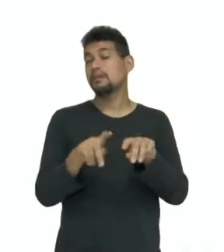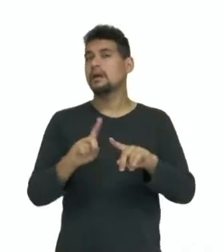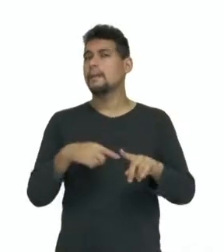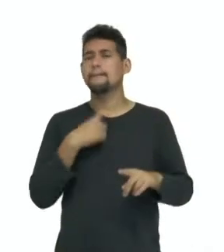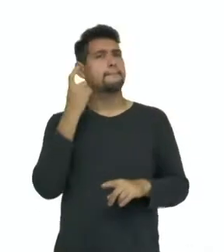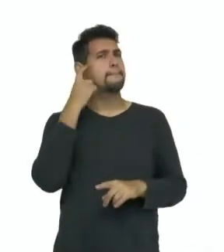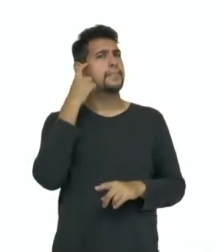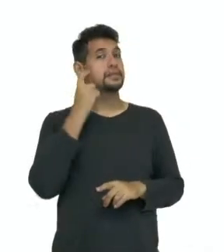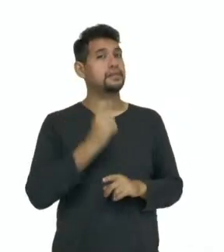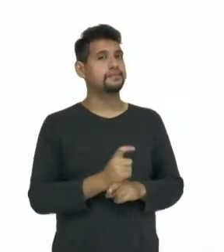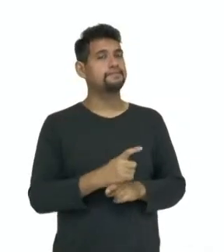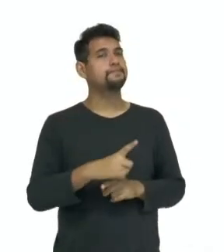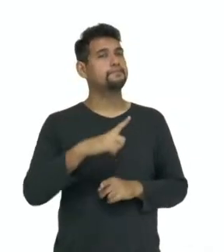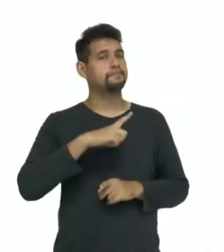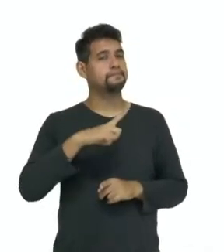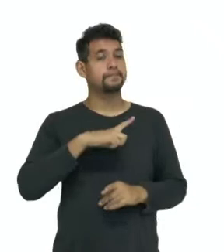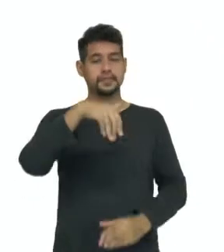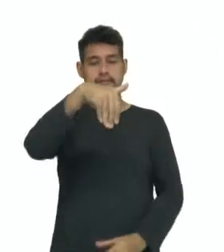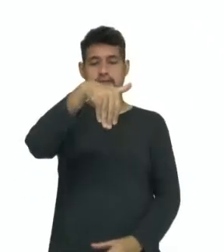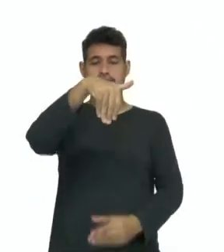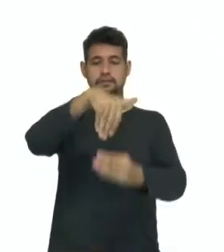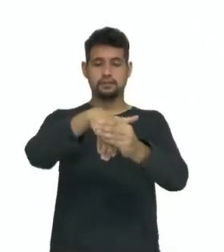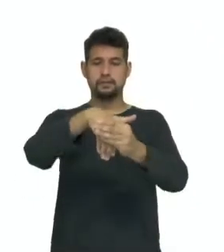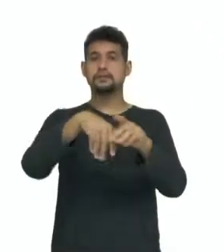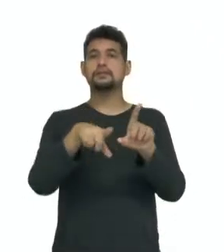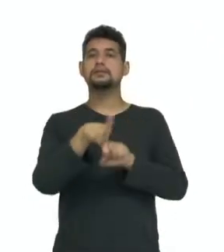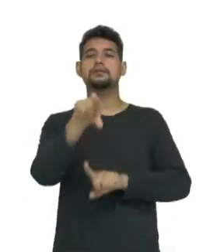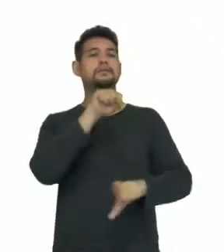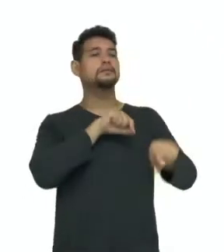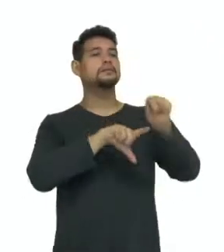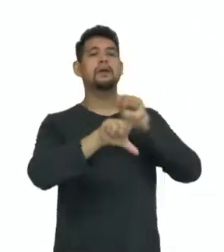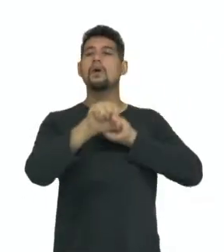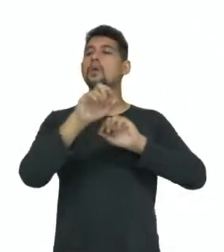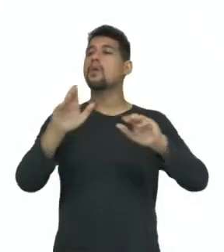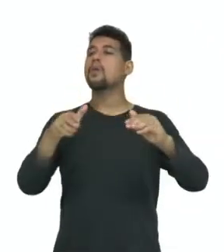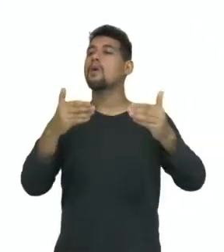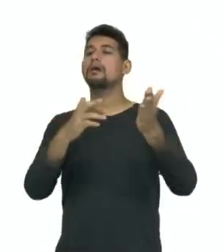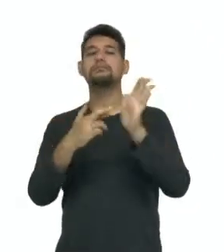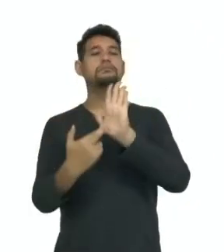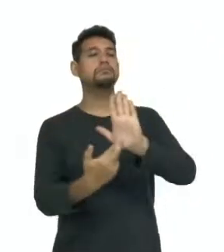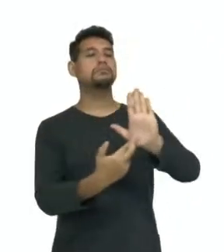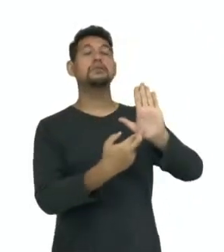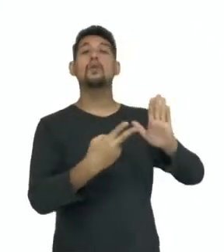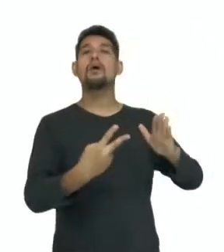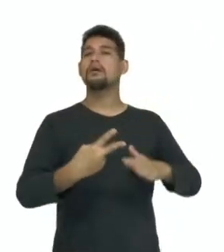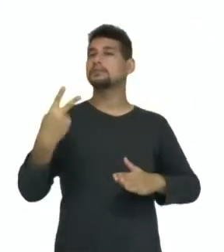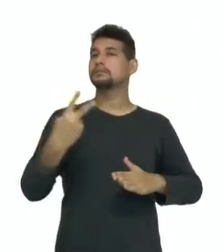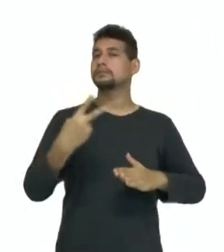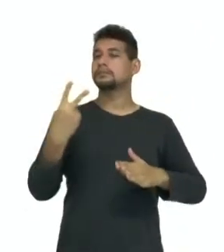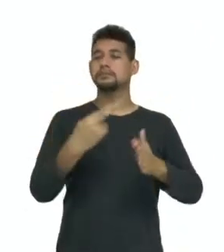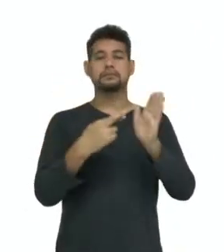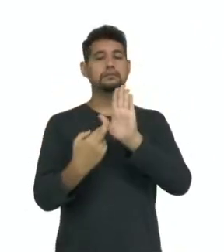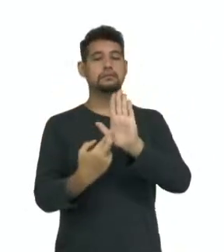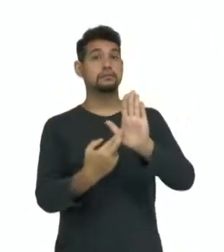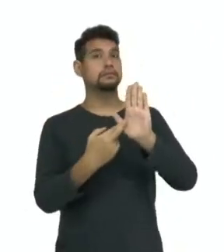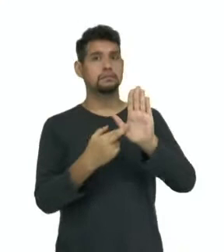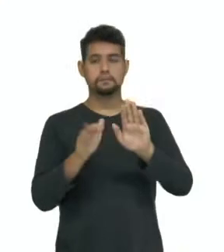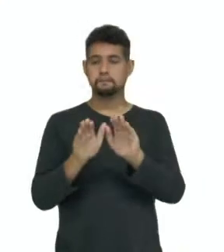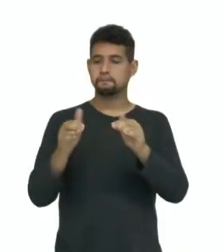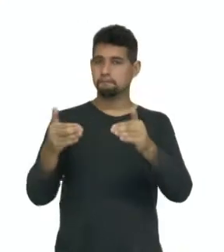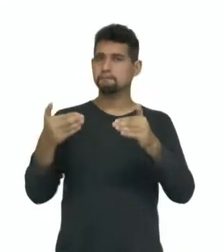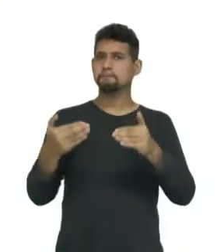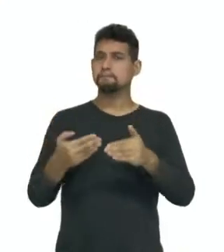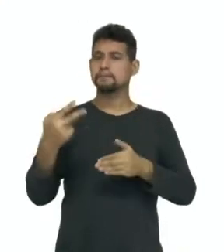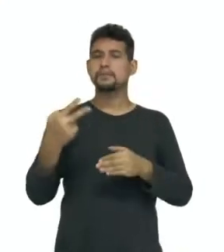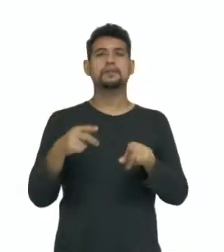situação. Haverá uma votação para a escolha do representante e do vice-representante de uma turma da segunda